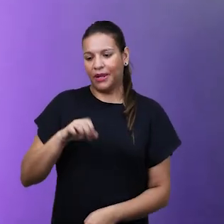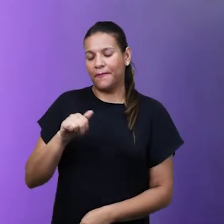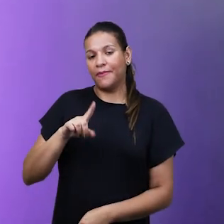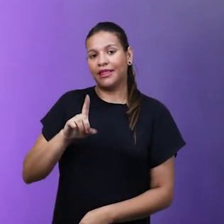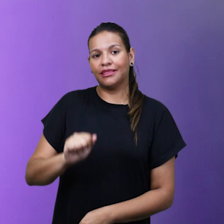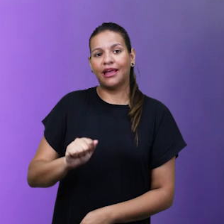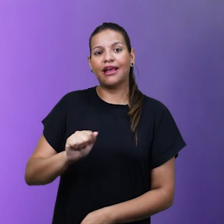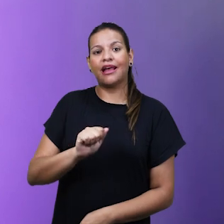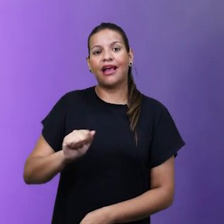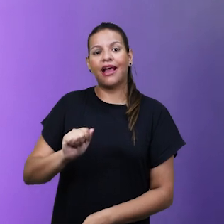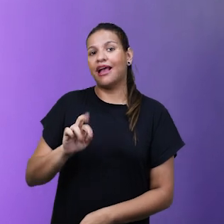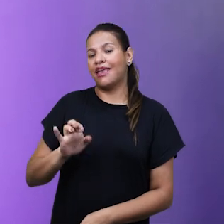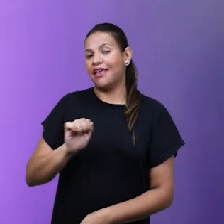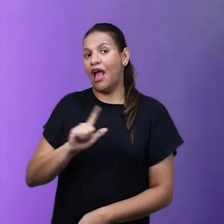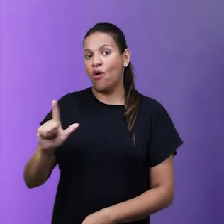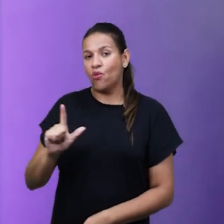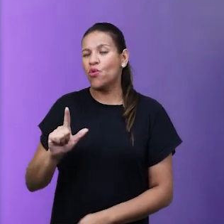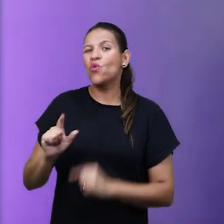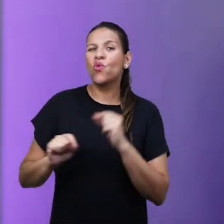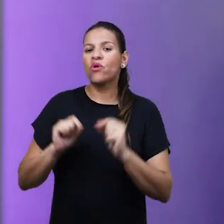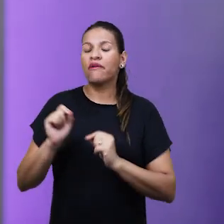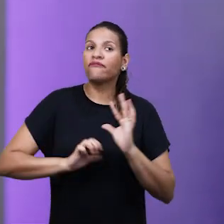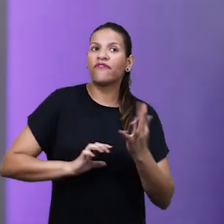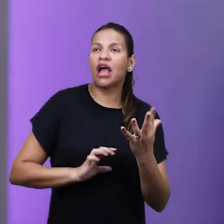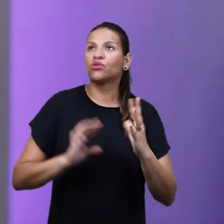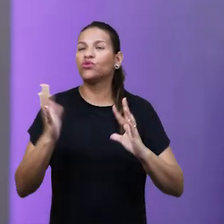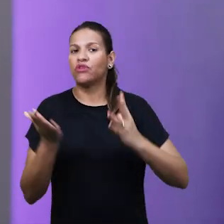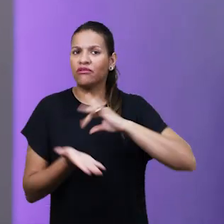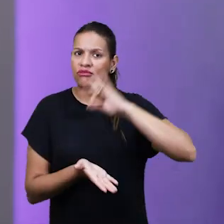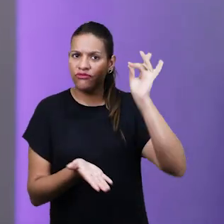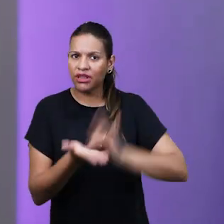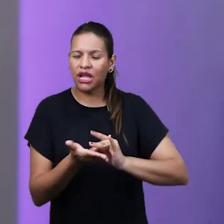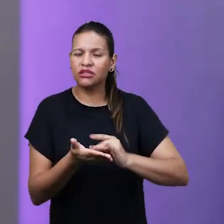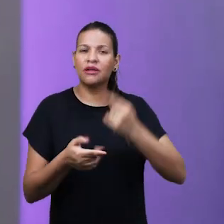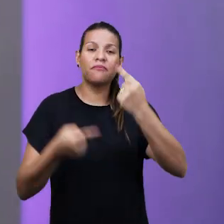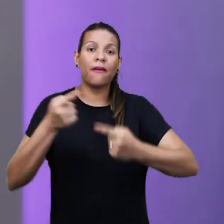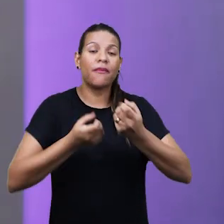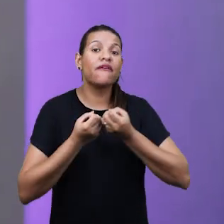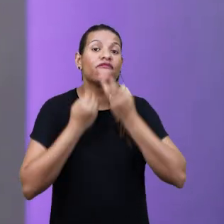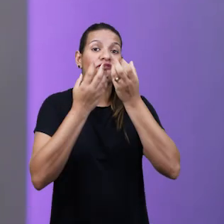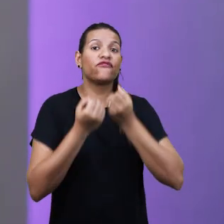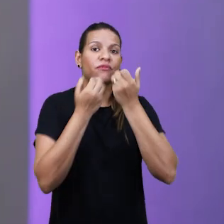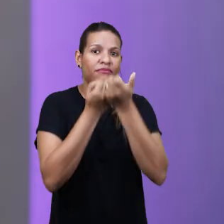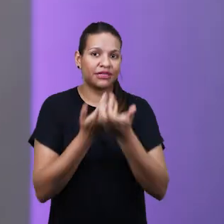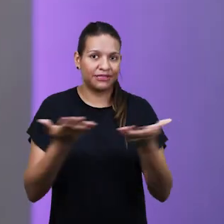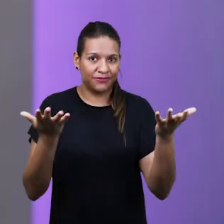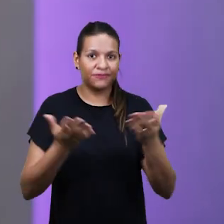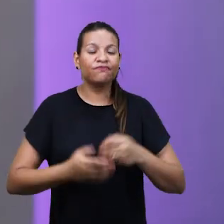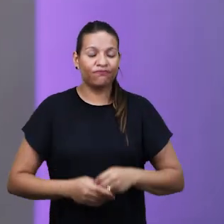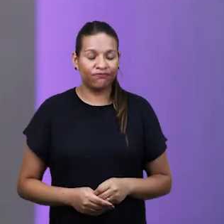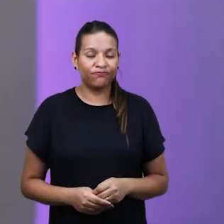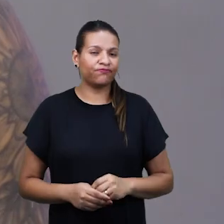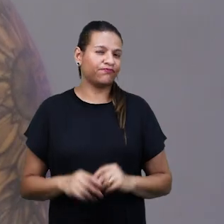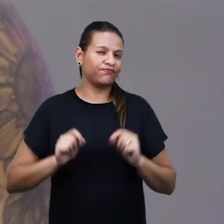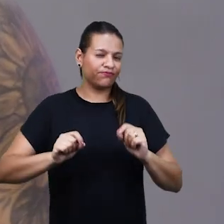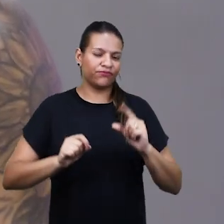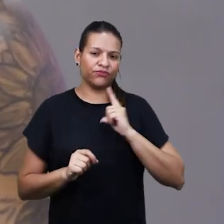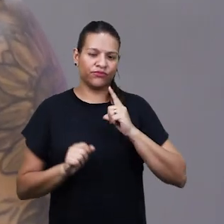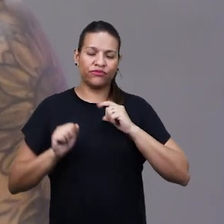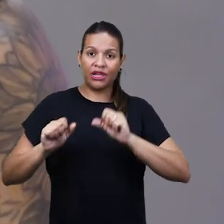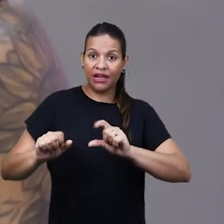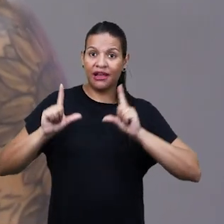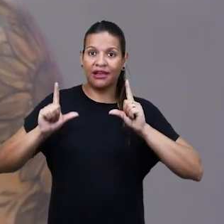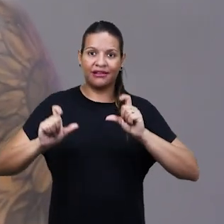Fatos, uma série que discute desinformação, fenômeno eleito como um dos principais riscos globais na próxima década. Em